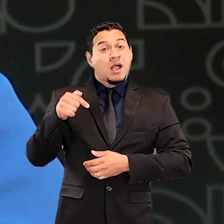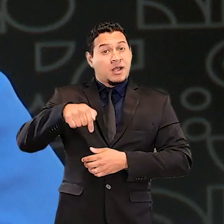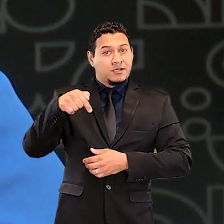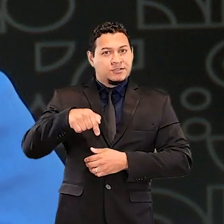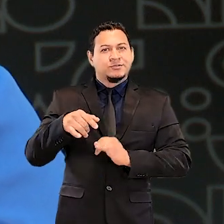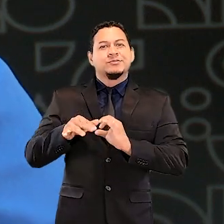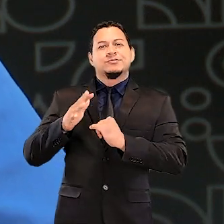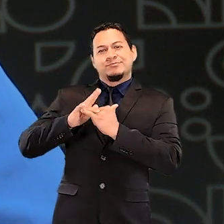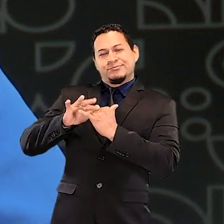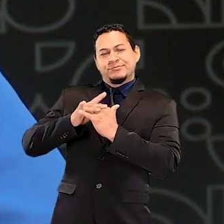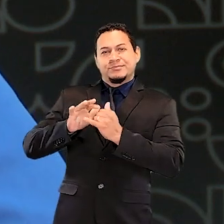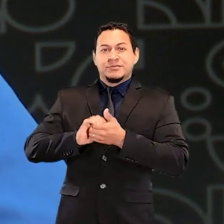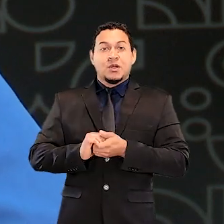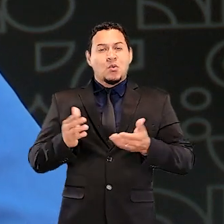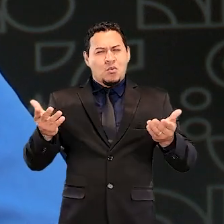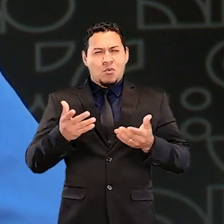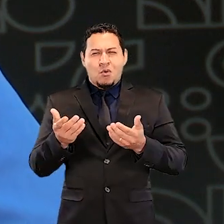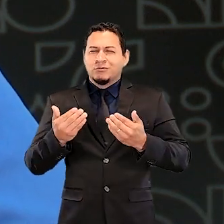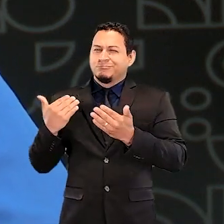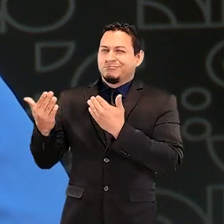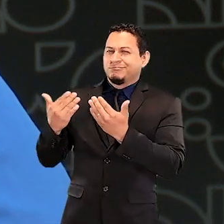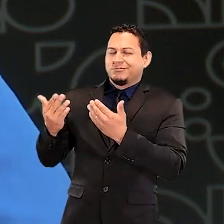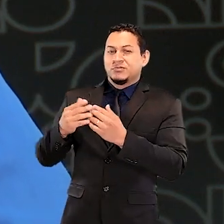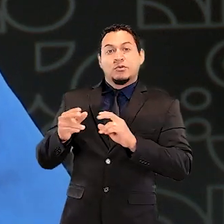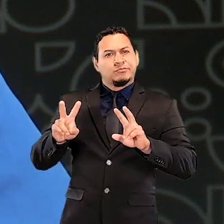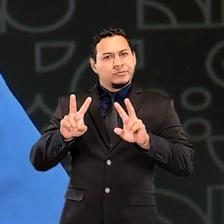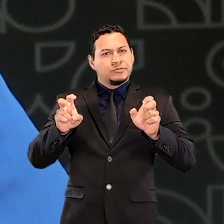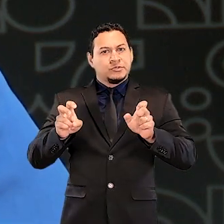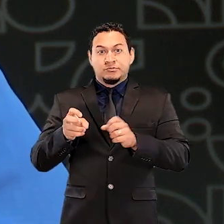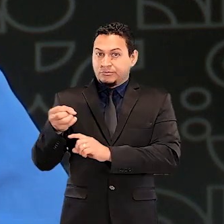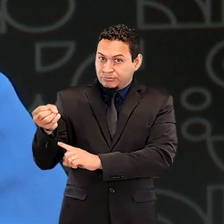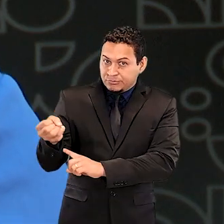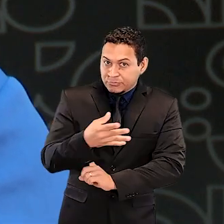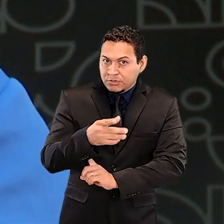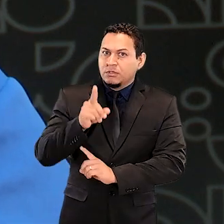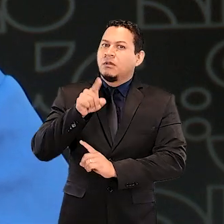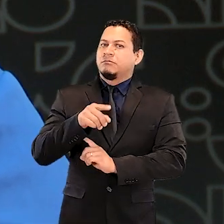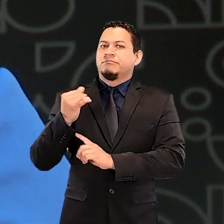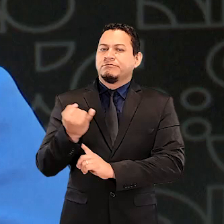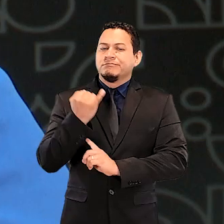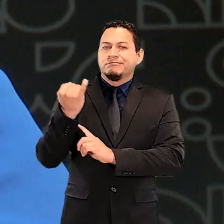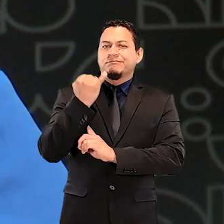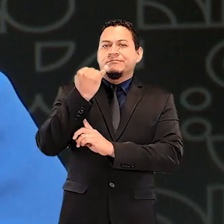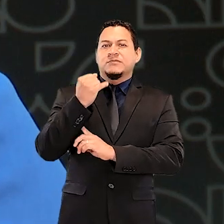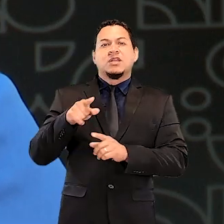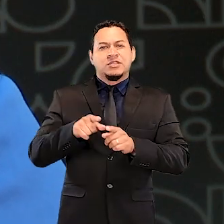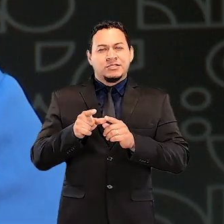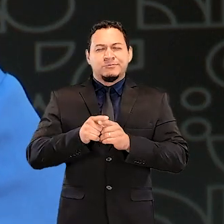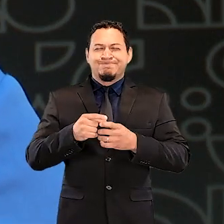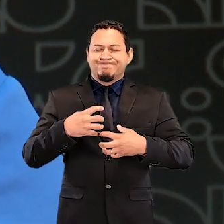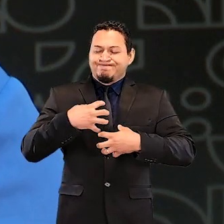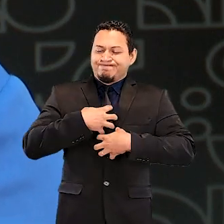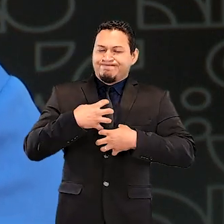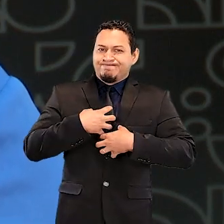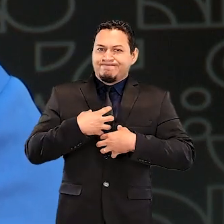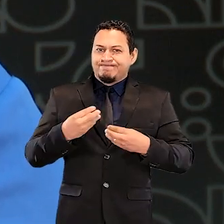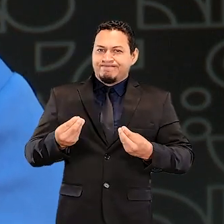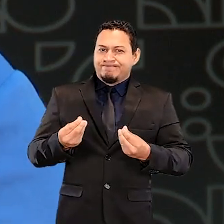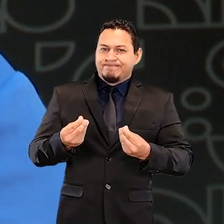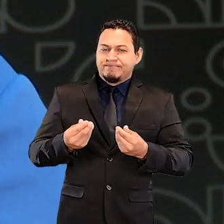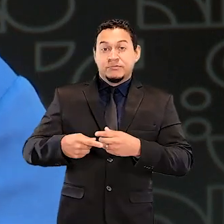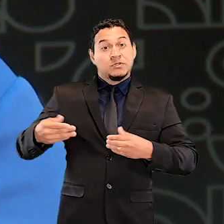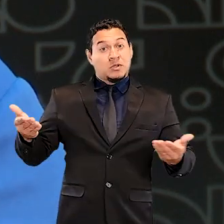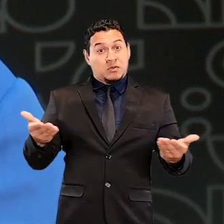aqui no YouTube. E hoje nós vamos falar de um tema atual, importante e muito sensível nos dias de